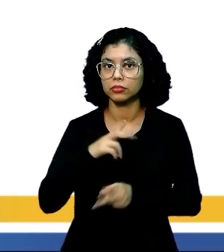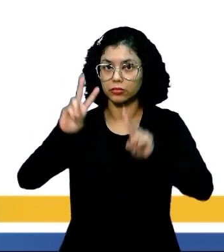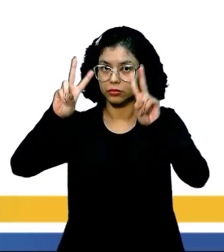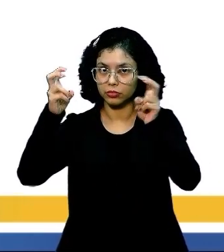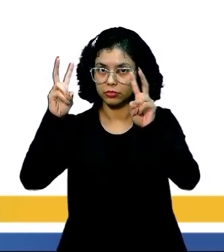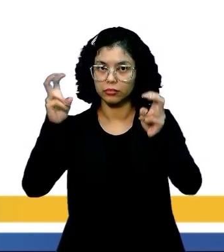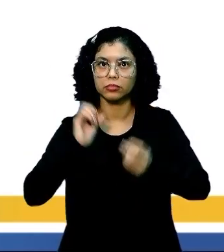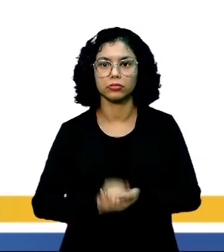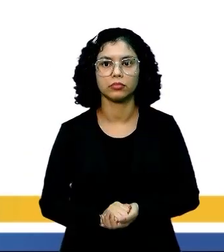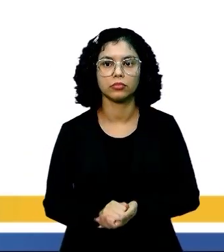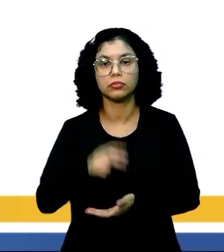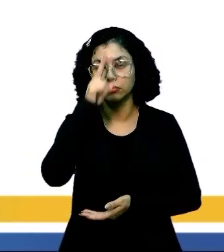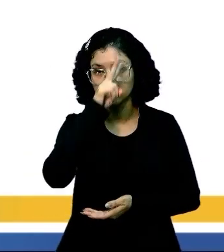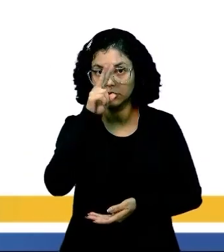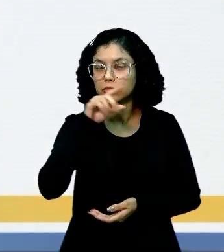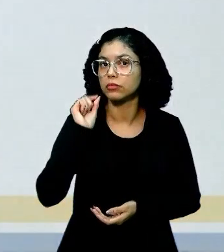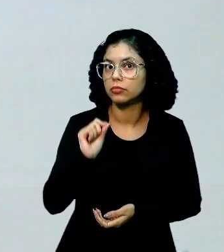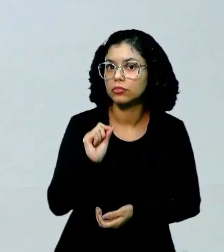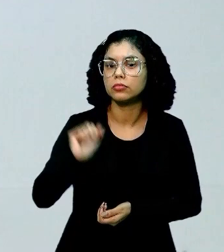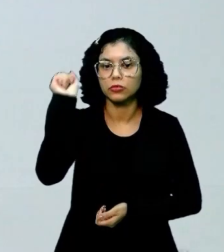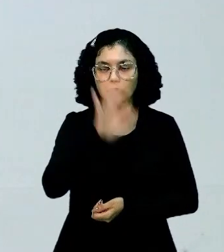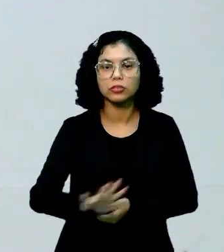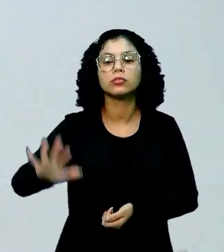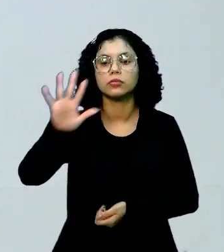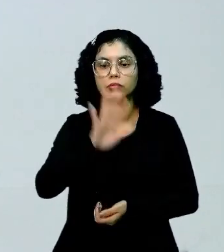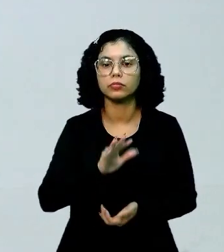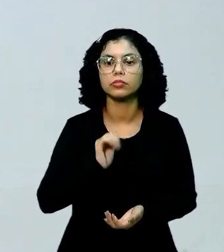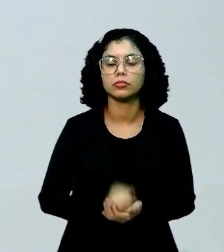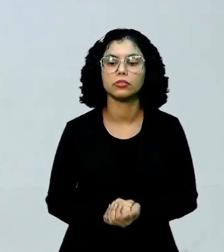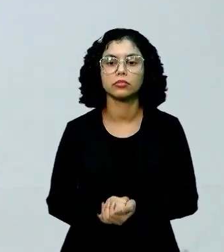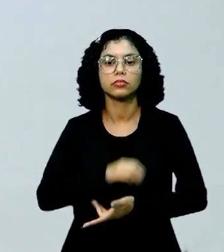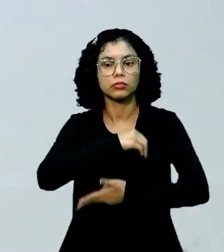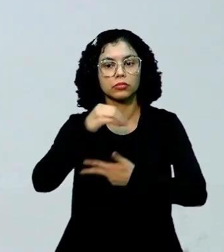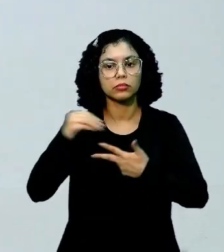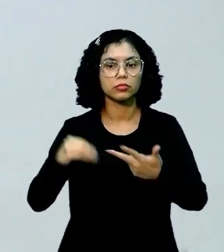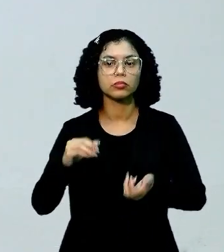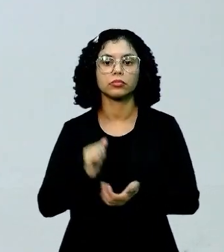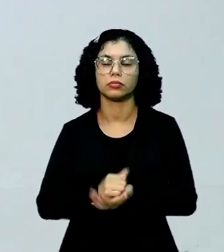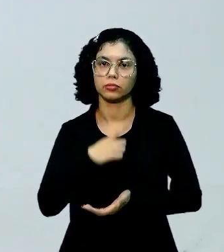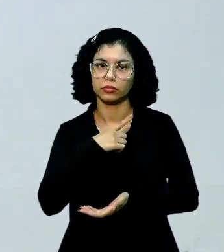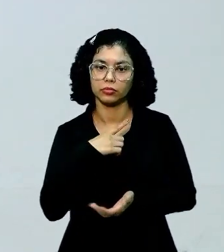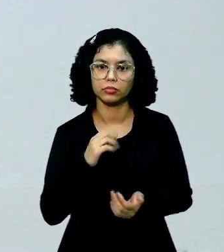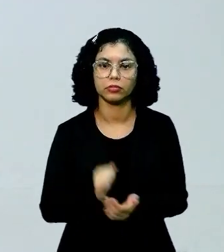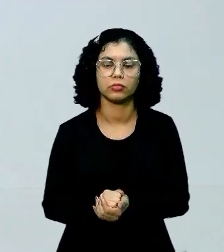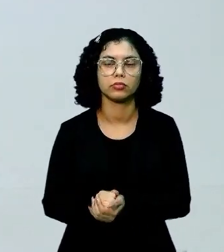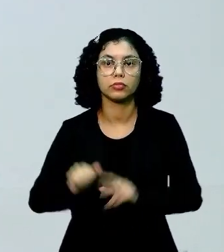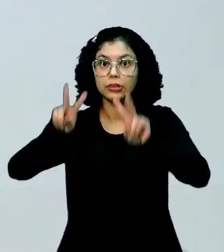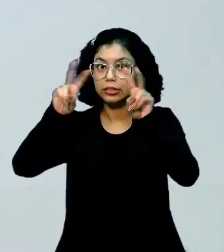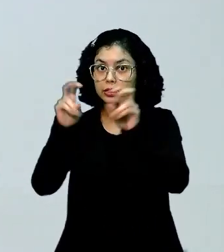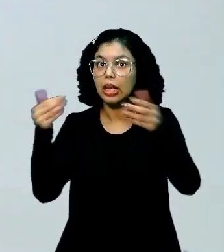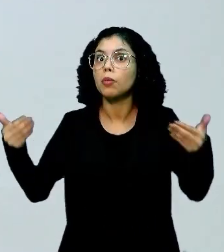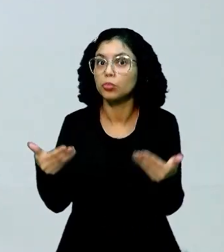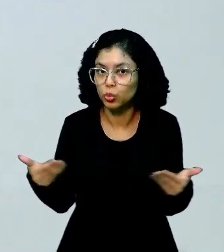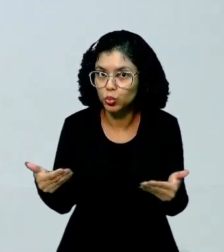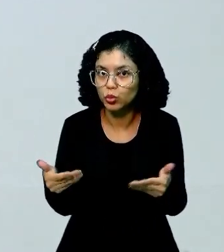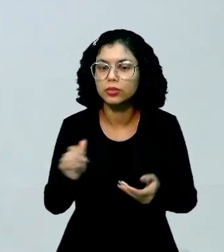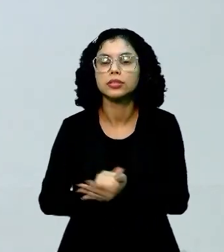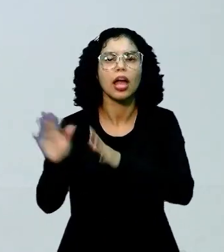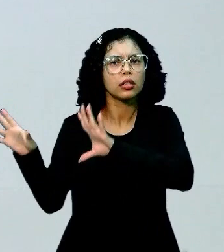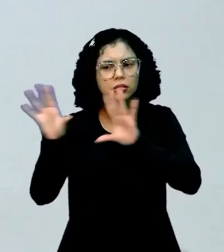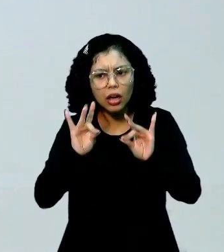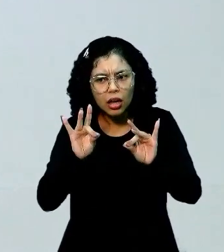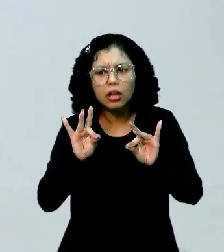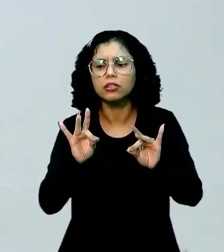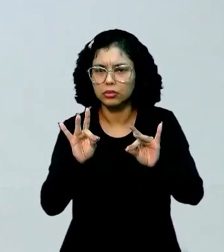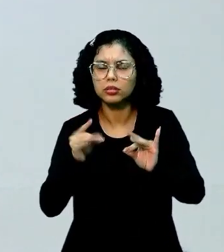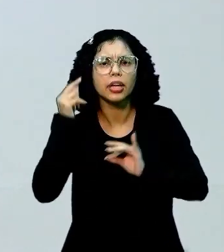título. Lembrando, galerinha, que geralmente, né, os textos do Enem, ele tem temas bastante atuais, né? Eles trazem